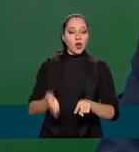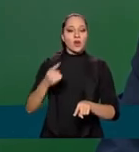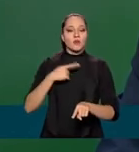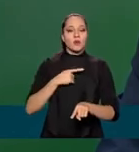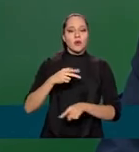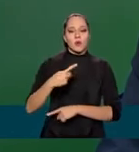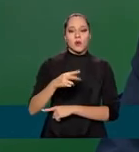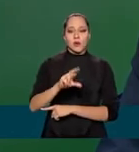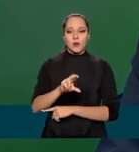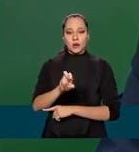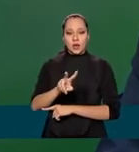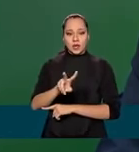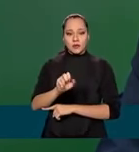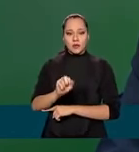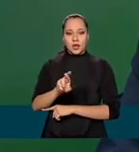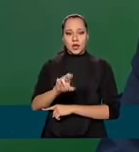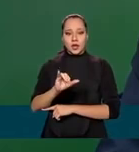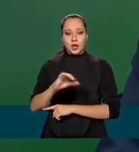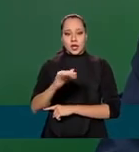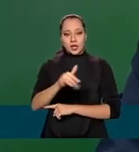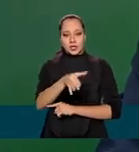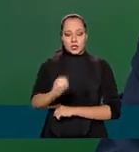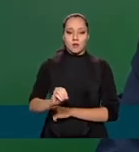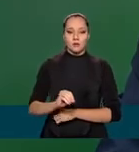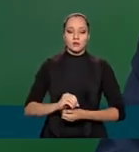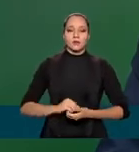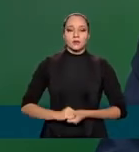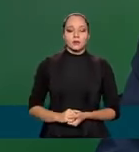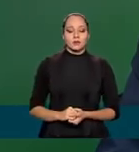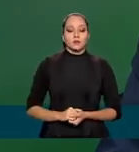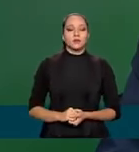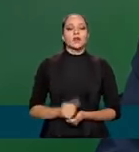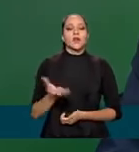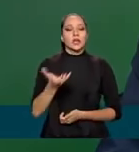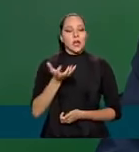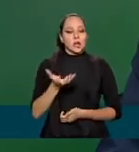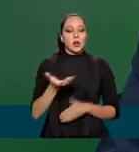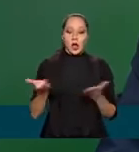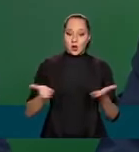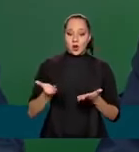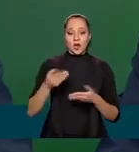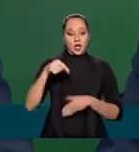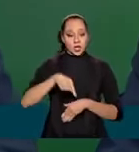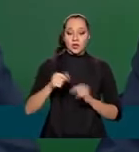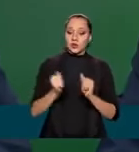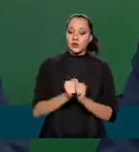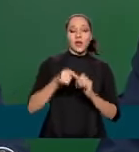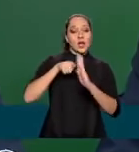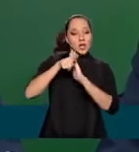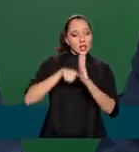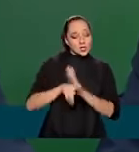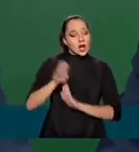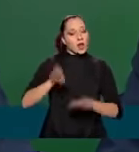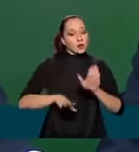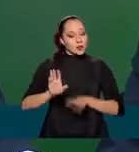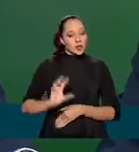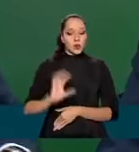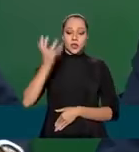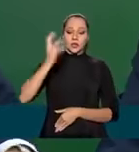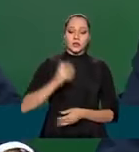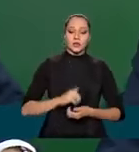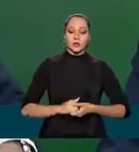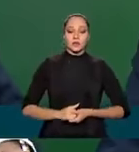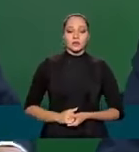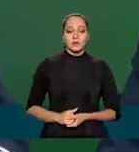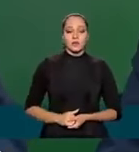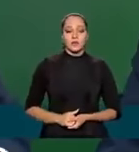prevaricação eu te quero aqui analisar alguns fatos